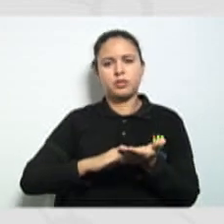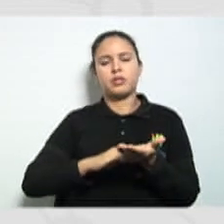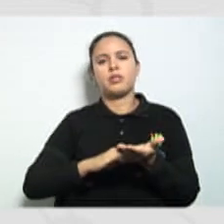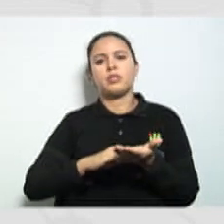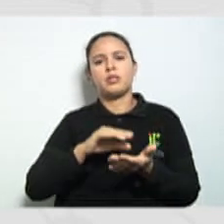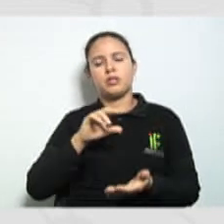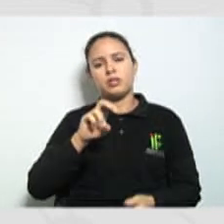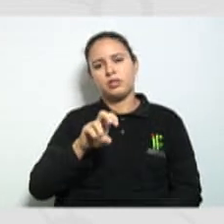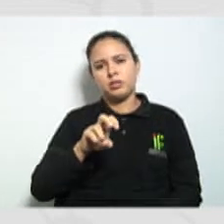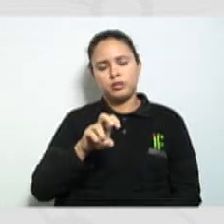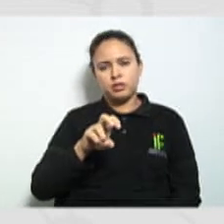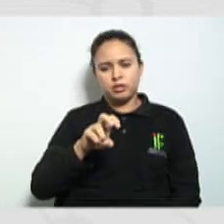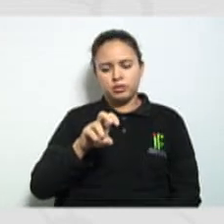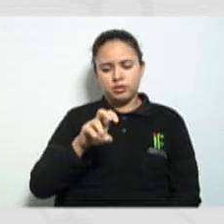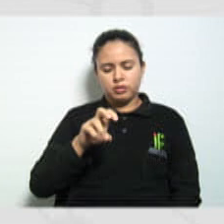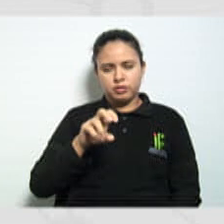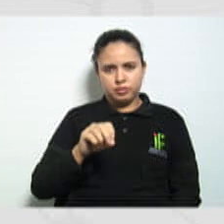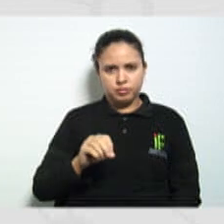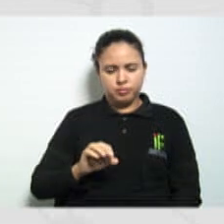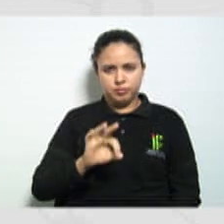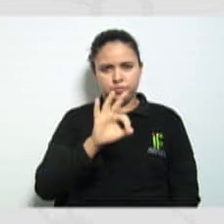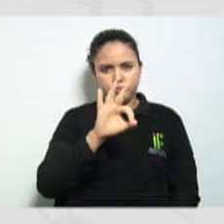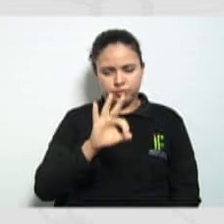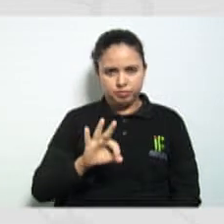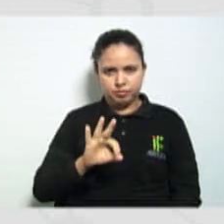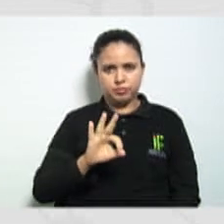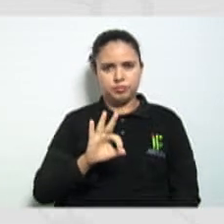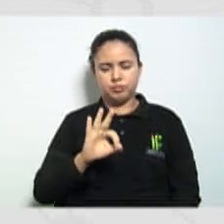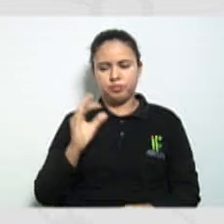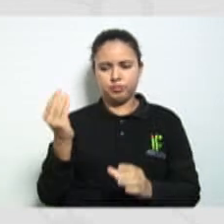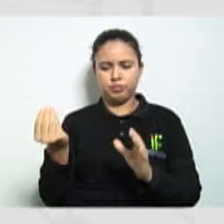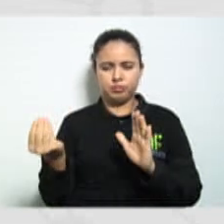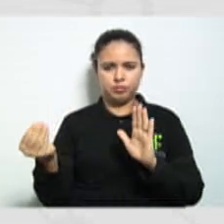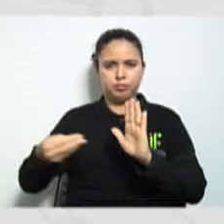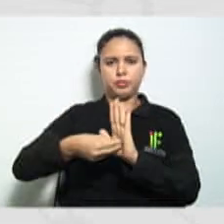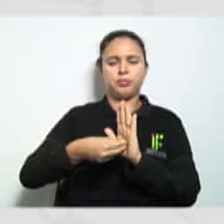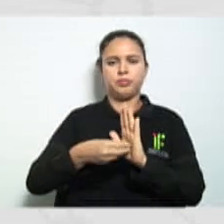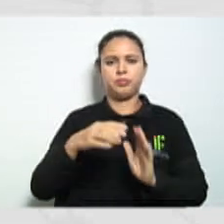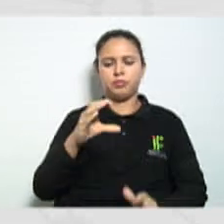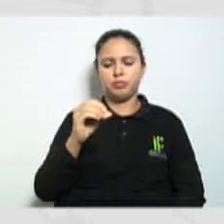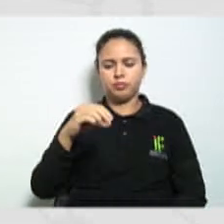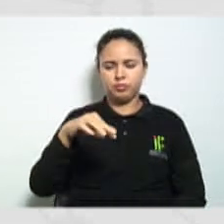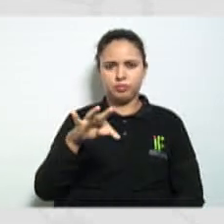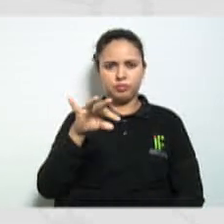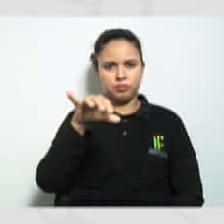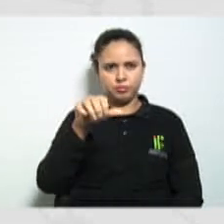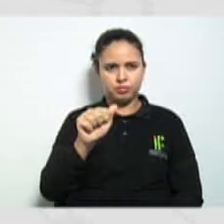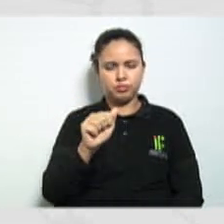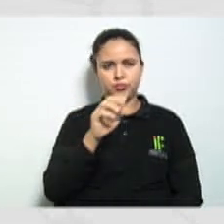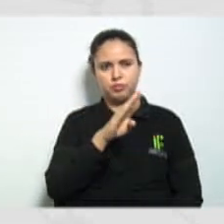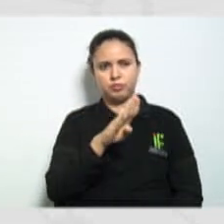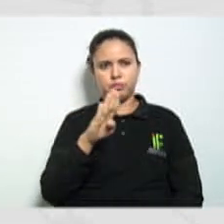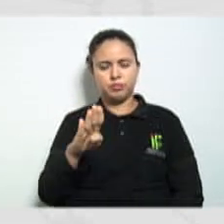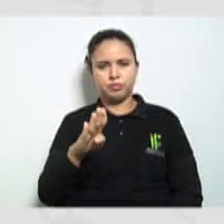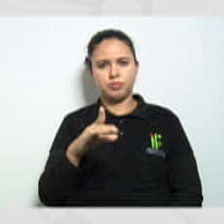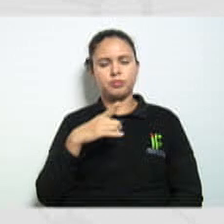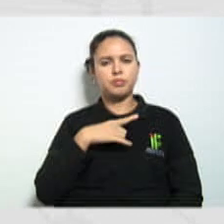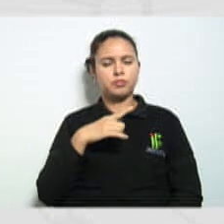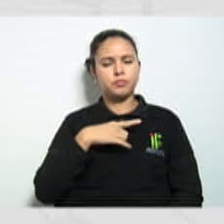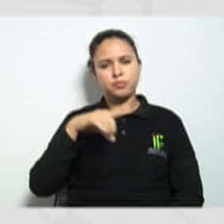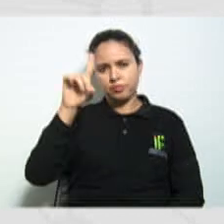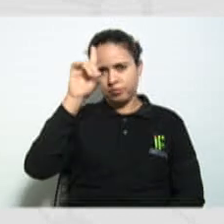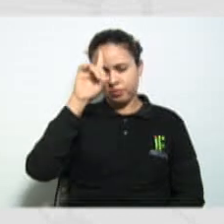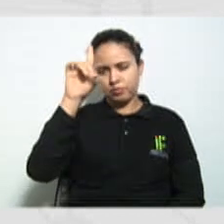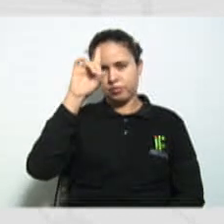devia para a cooperativa, foi lá e depositou na conta do Banco do Brasil. Aqui tem a data, sempre tem